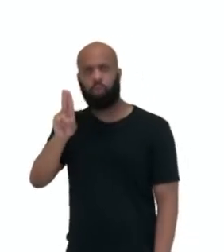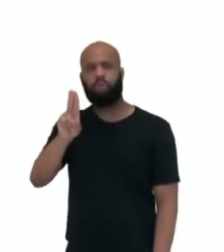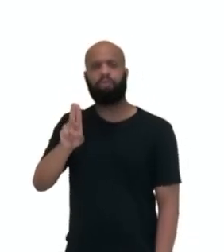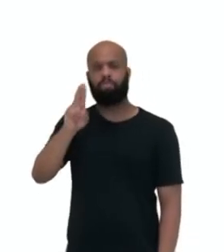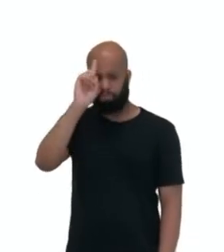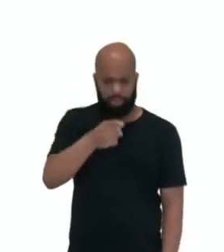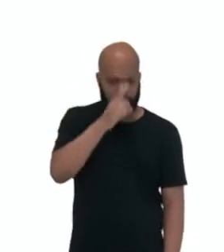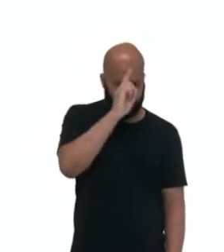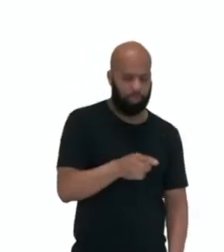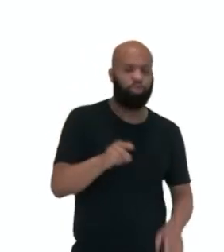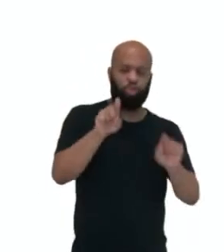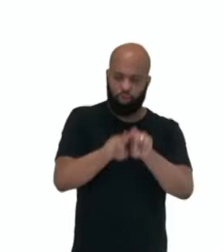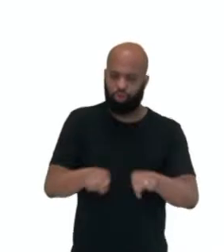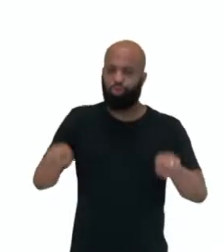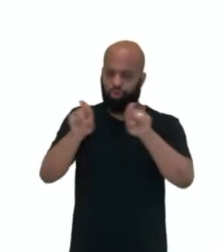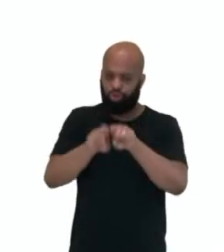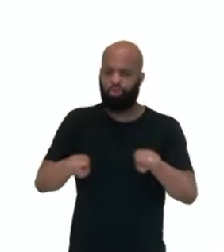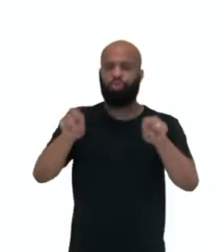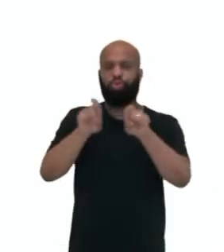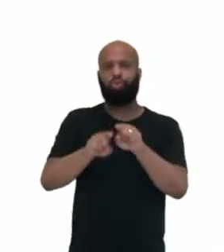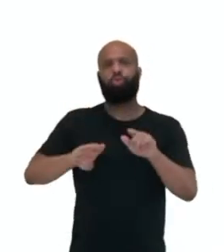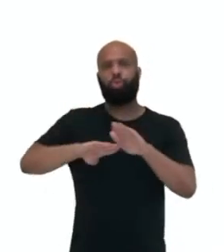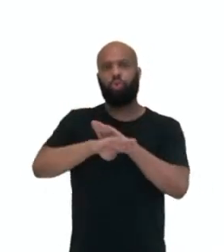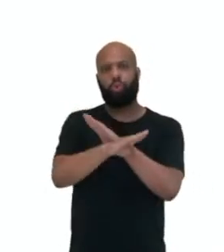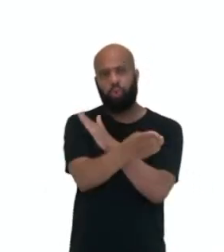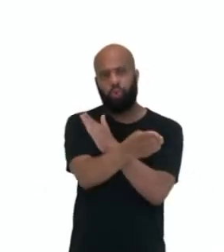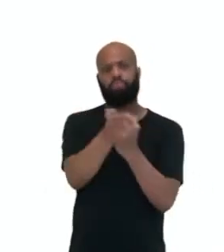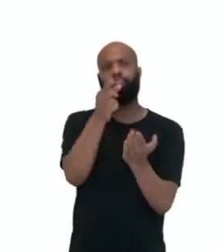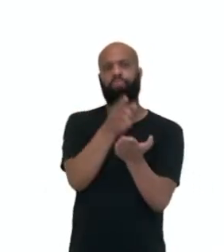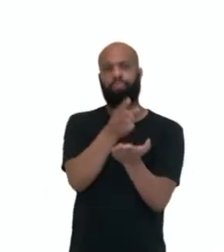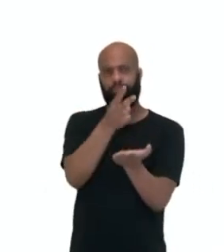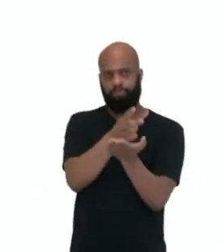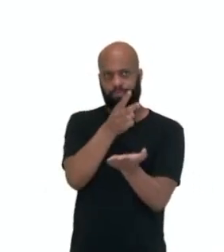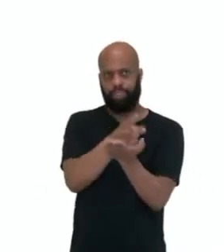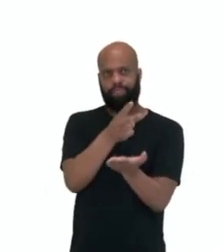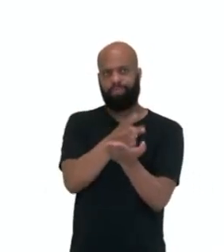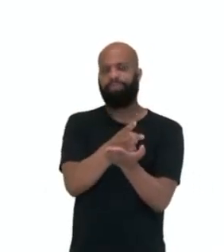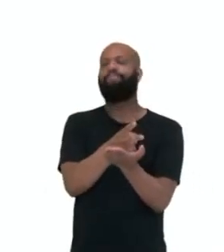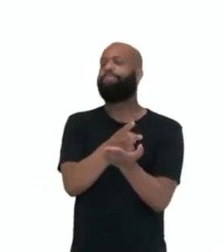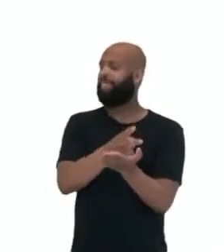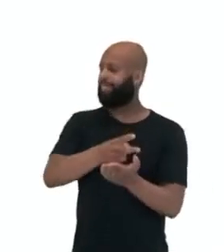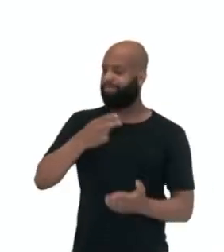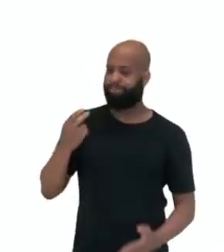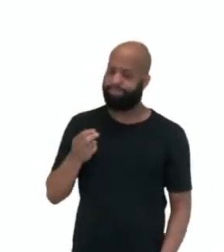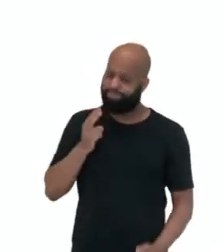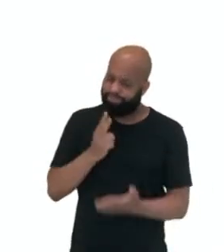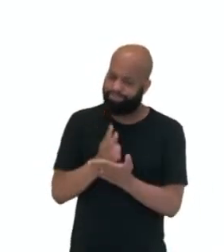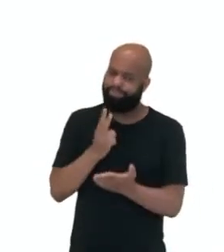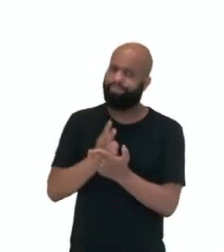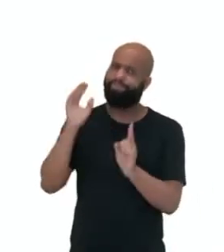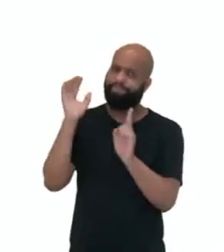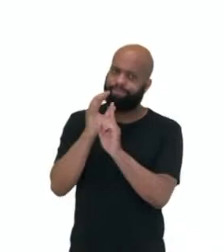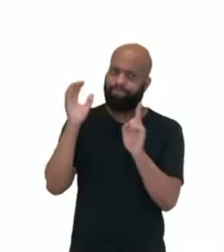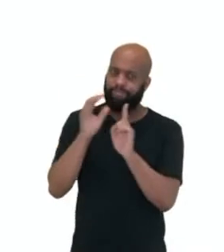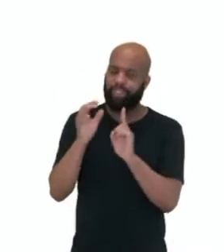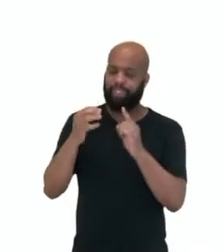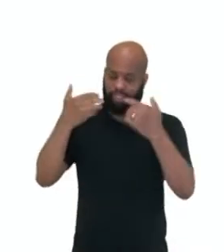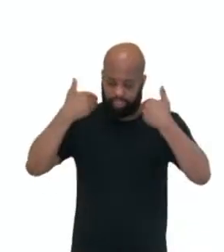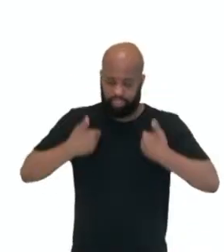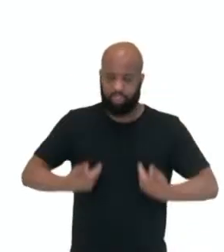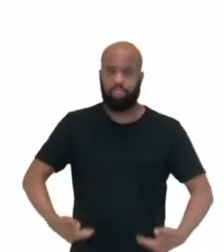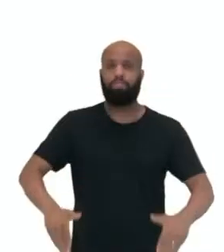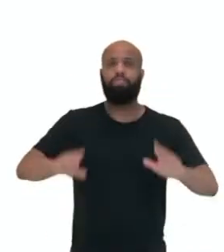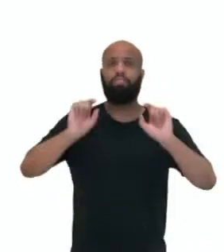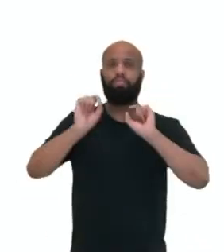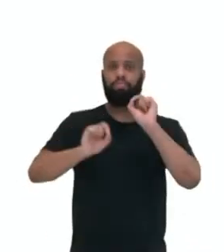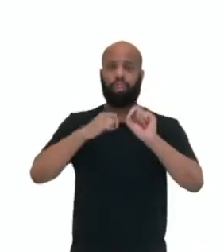abuso, reincidência, costume, hábito, premência, indispensabilidade, e fazem de mim homem